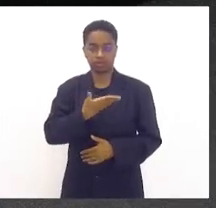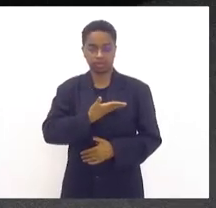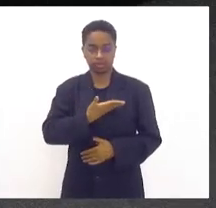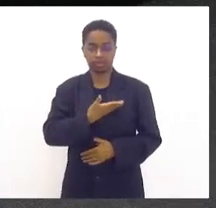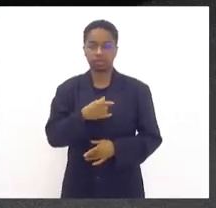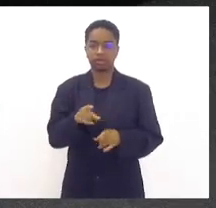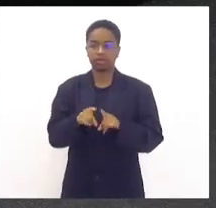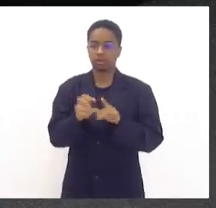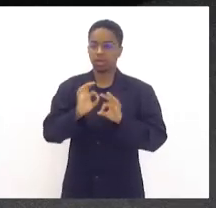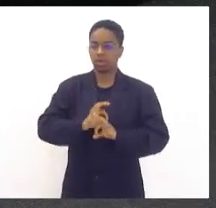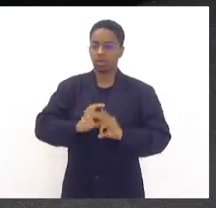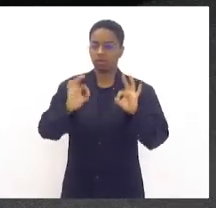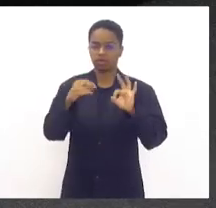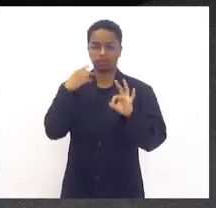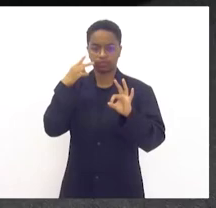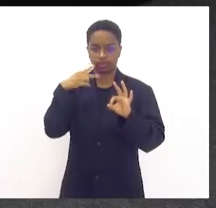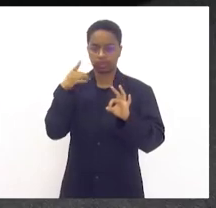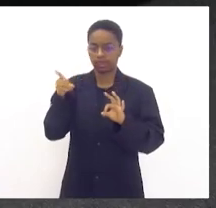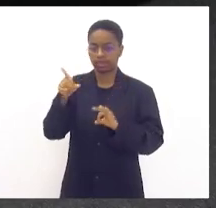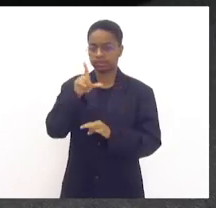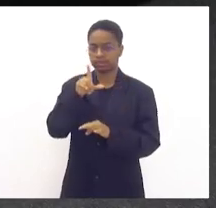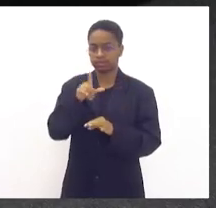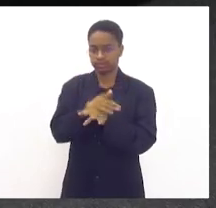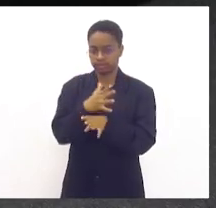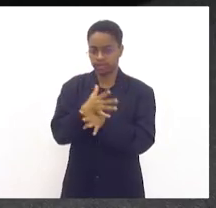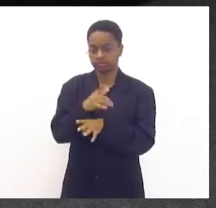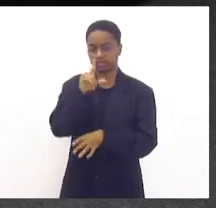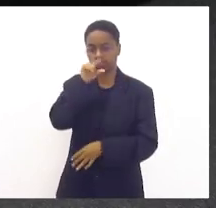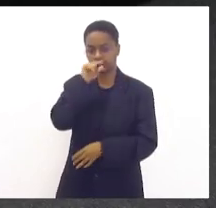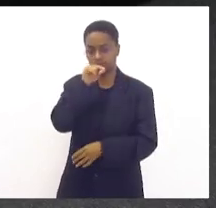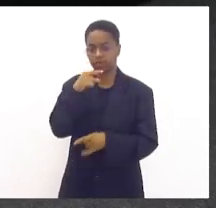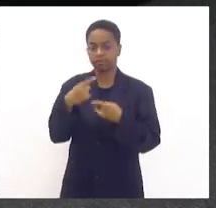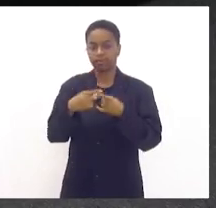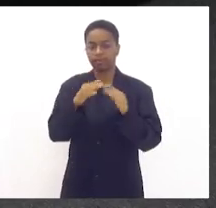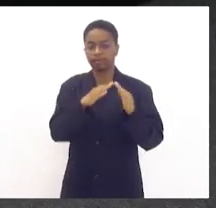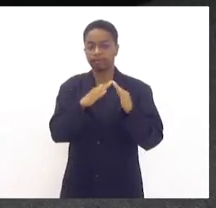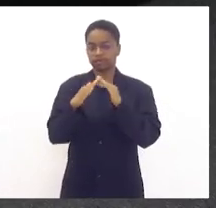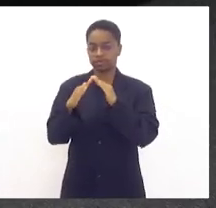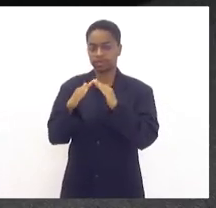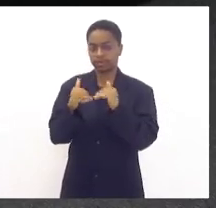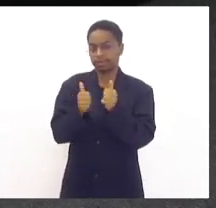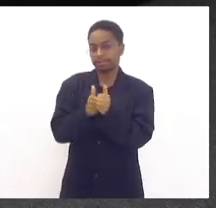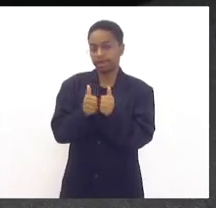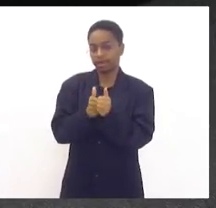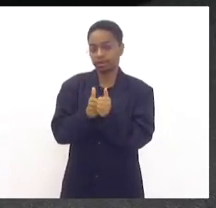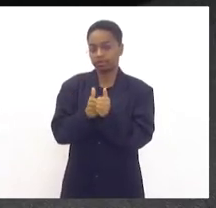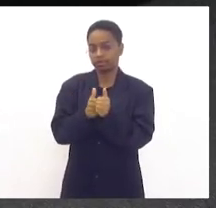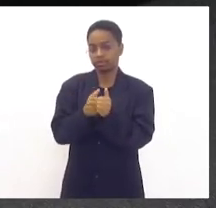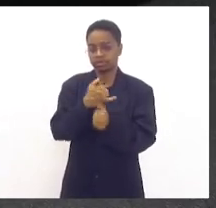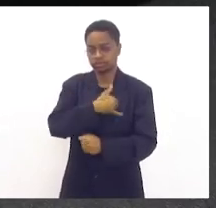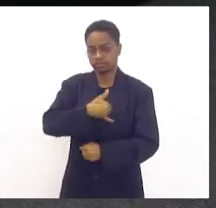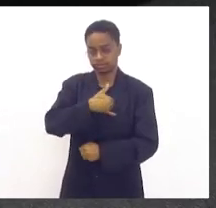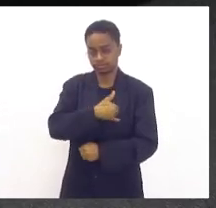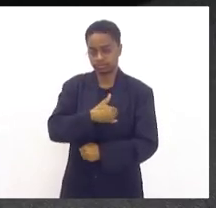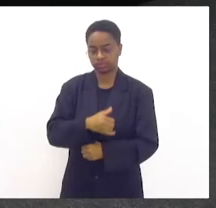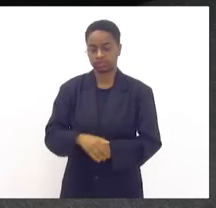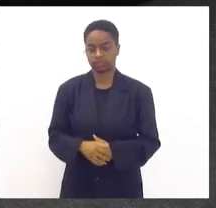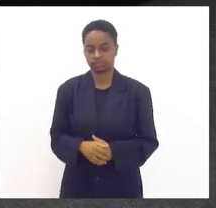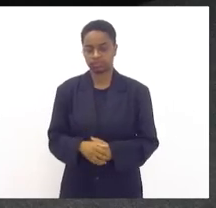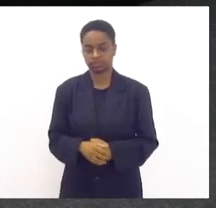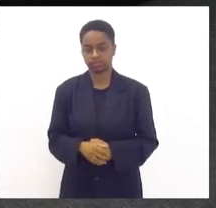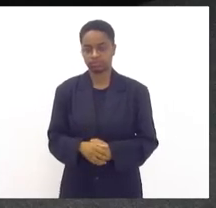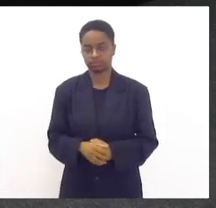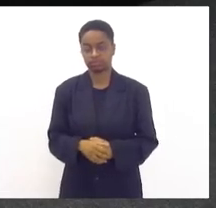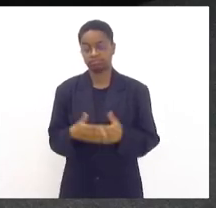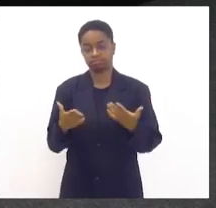um excelente vereador em sua cidade de Nilópolis, que é uma cidade vizinha, vizinha de São João de Meriti. E